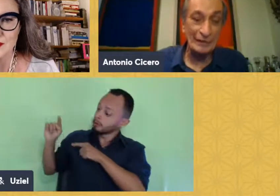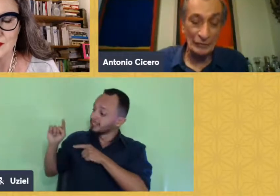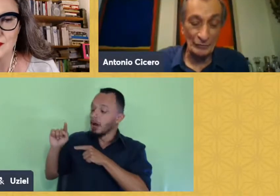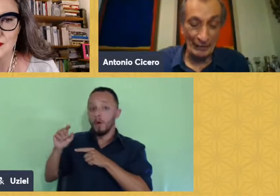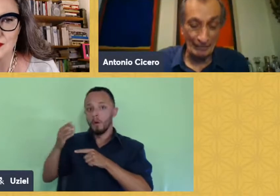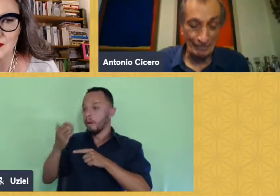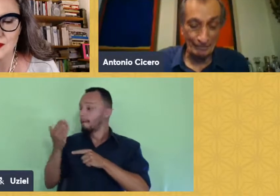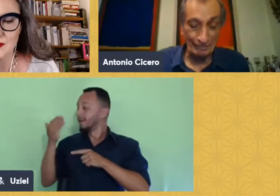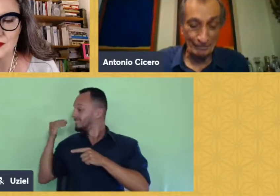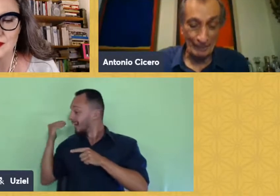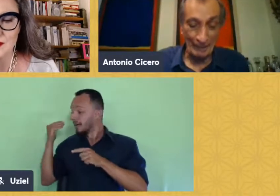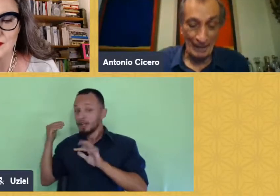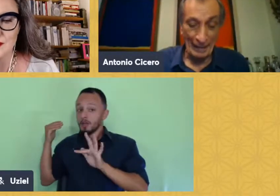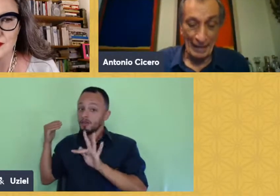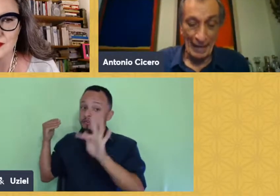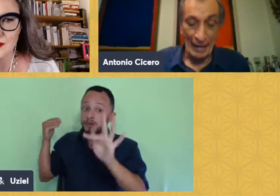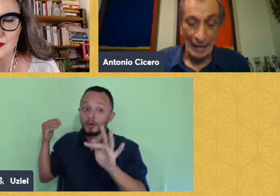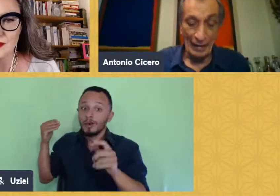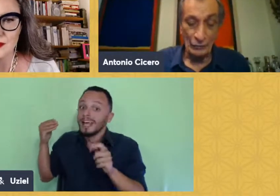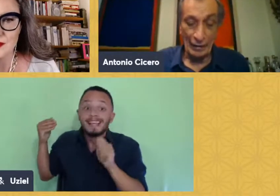que ainda não é.